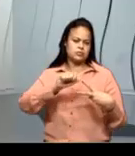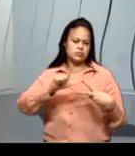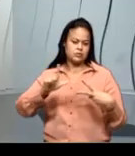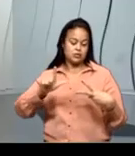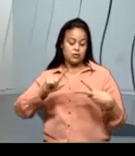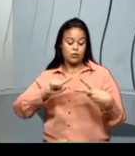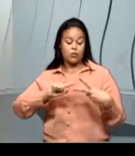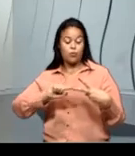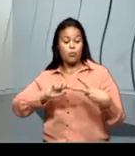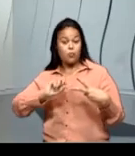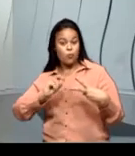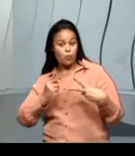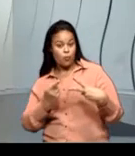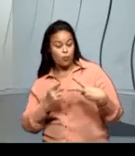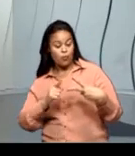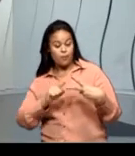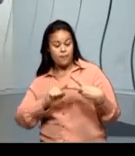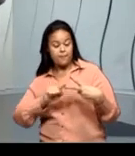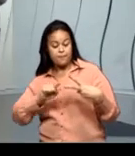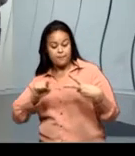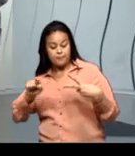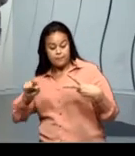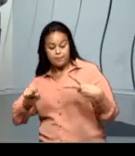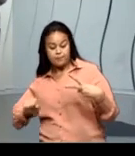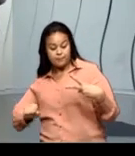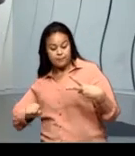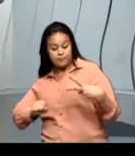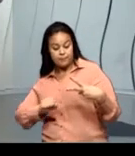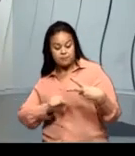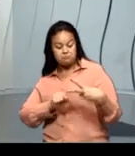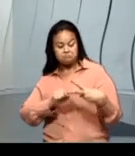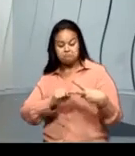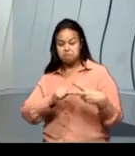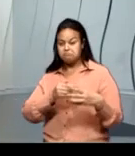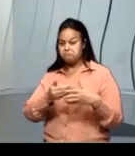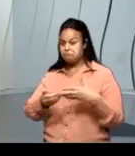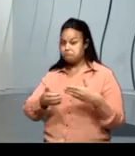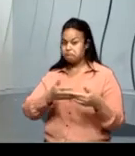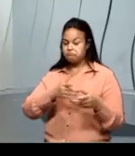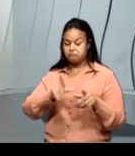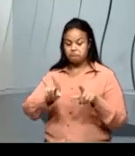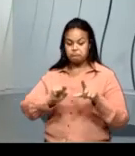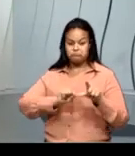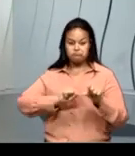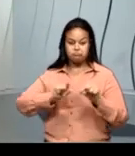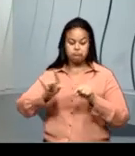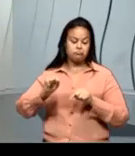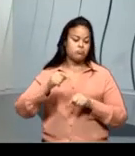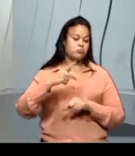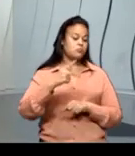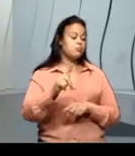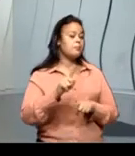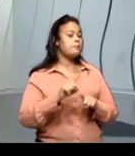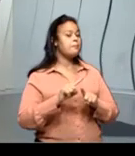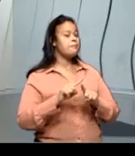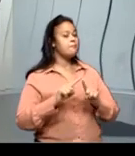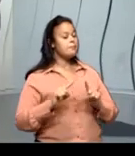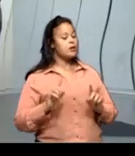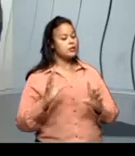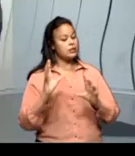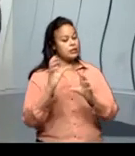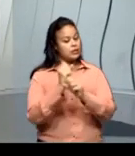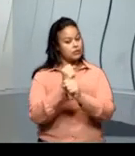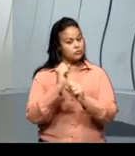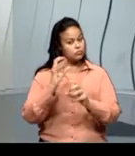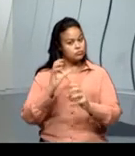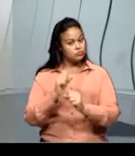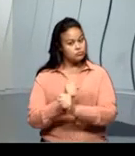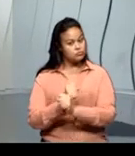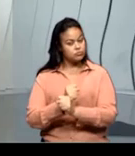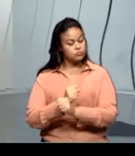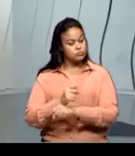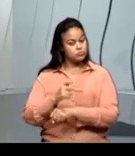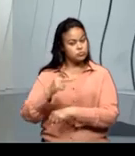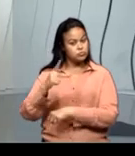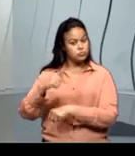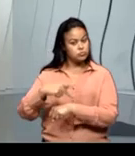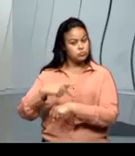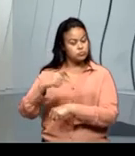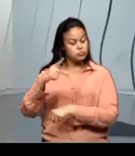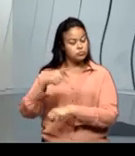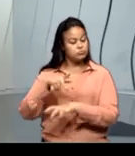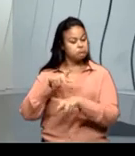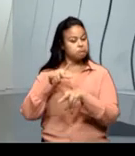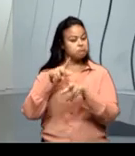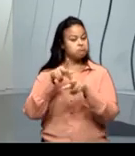paralelogramo. Tanto faz a sua escolha, mas a forma de cálculo entre eles vai ser